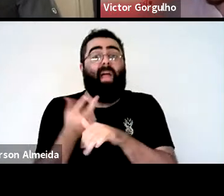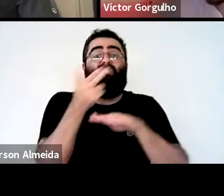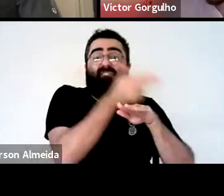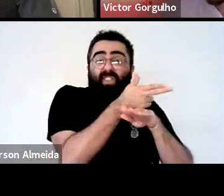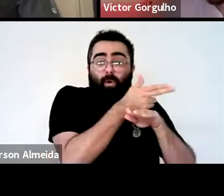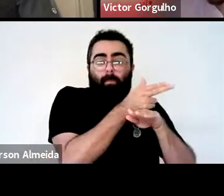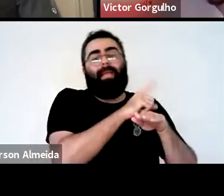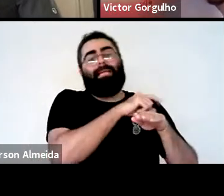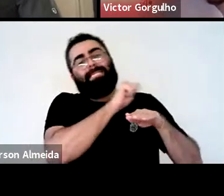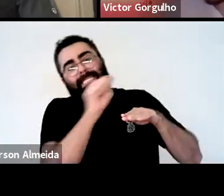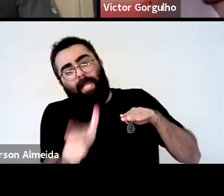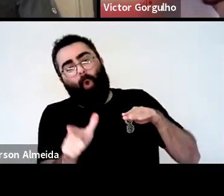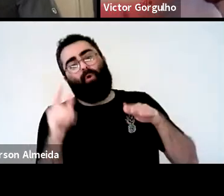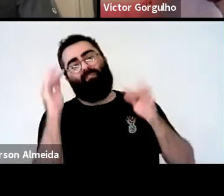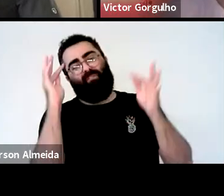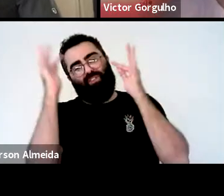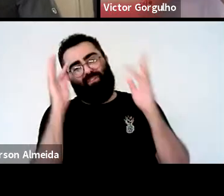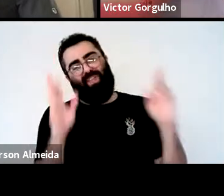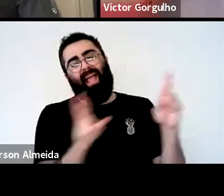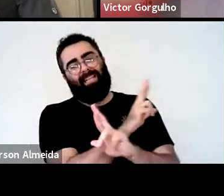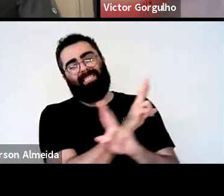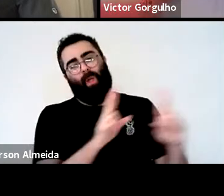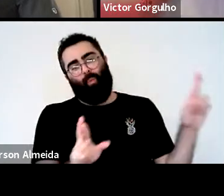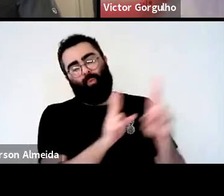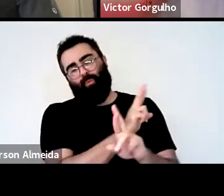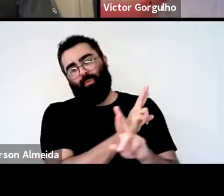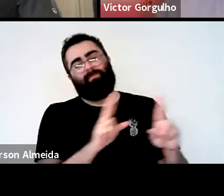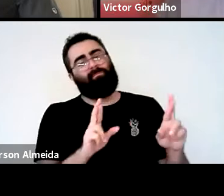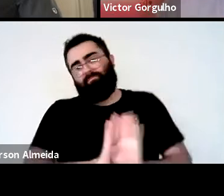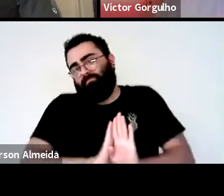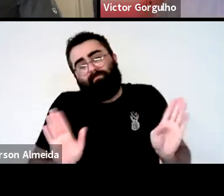tudo ali, né? Tudo se relaciona.